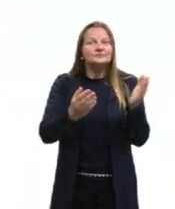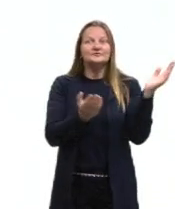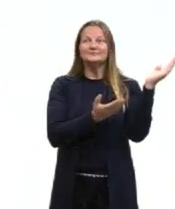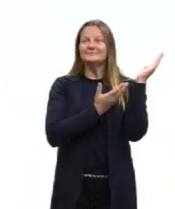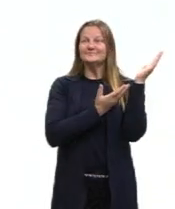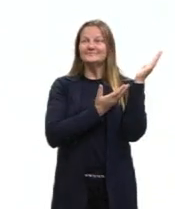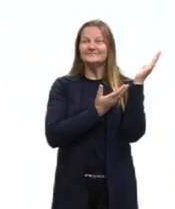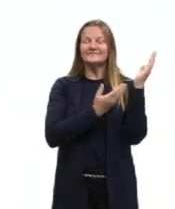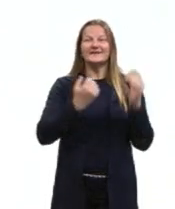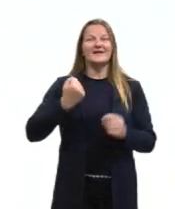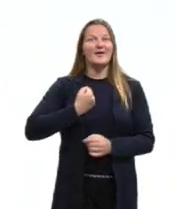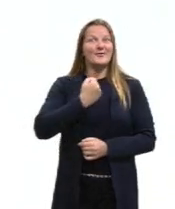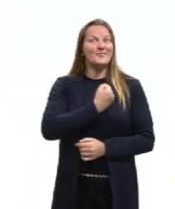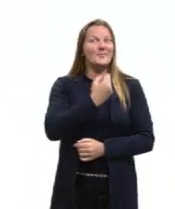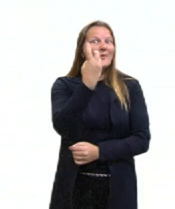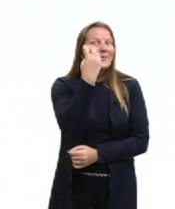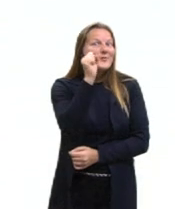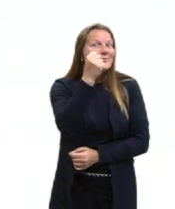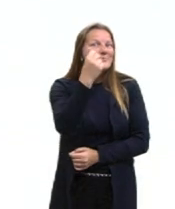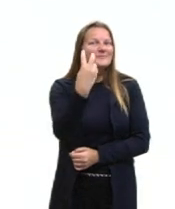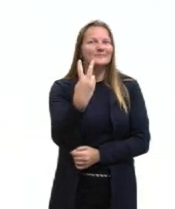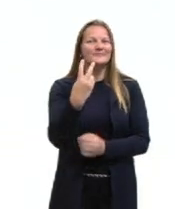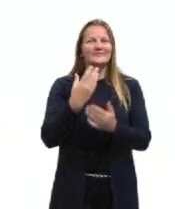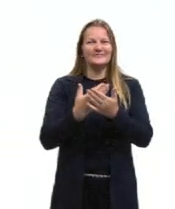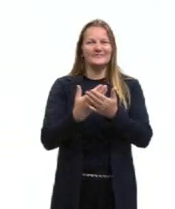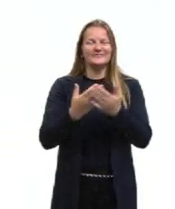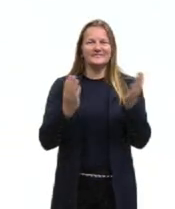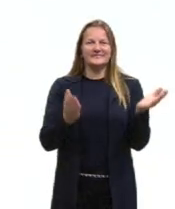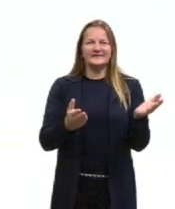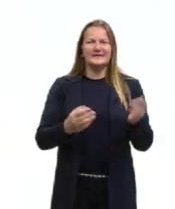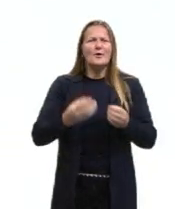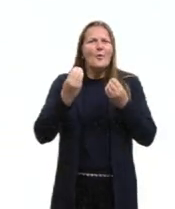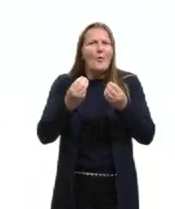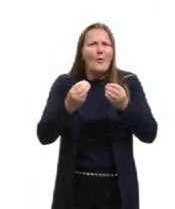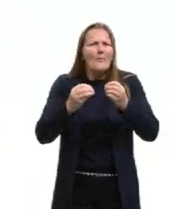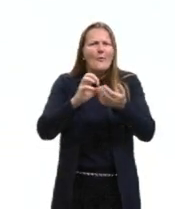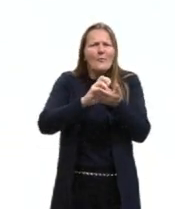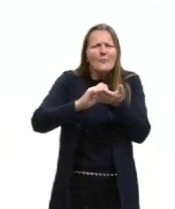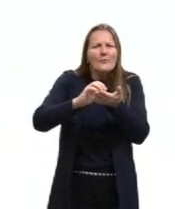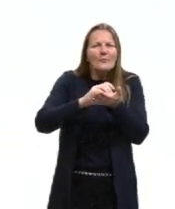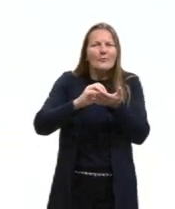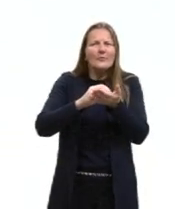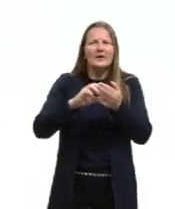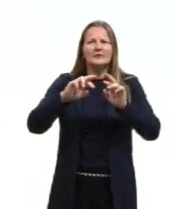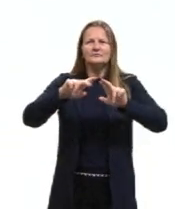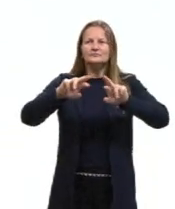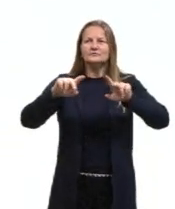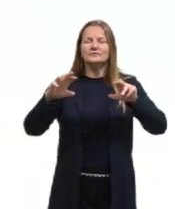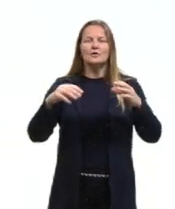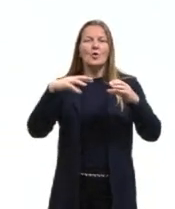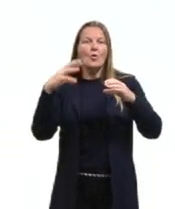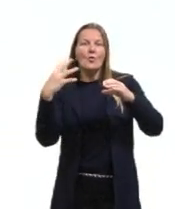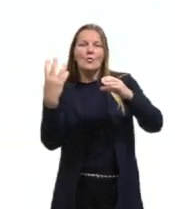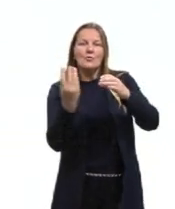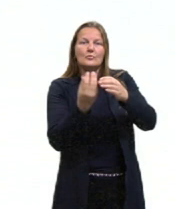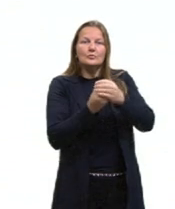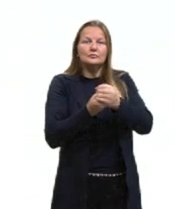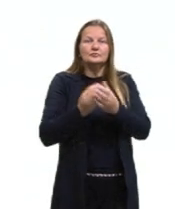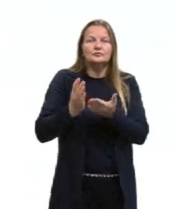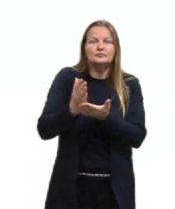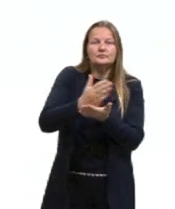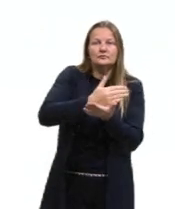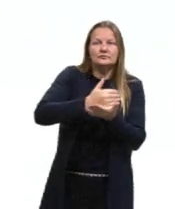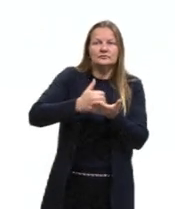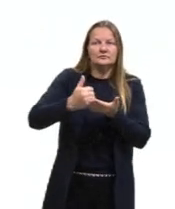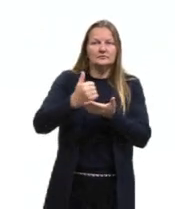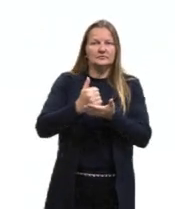aula de número 82 como calcular as dispersões em um conjunto de dados então